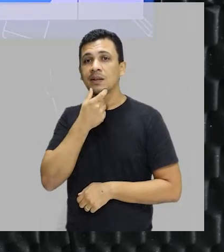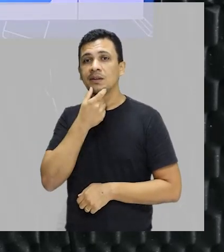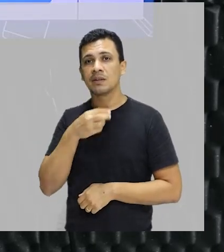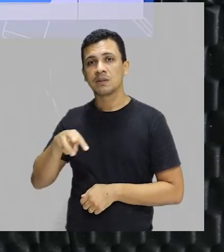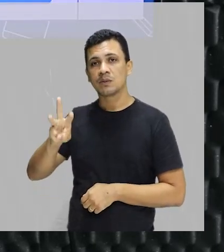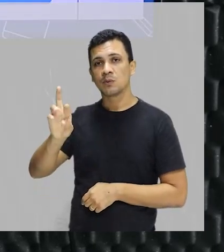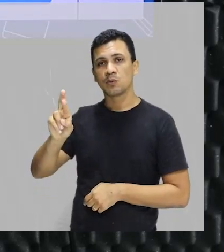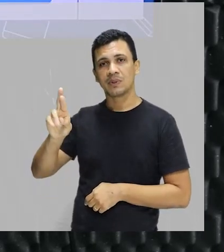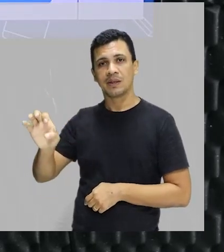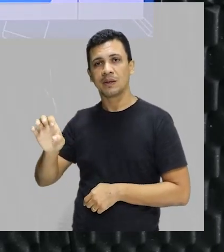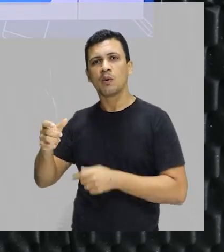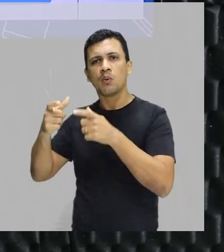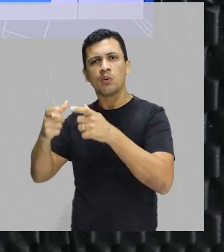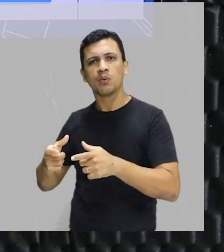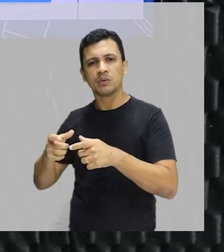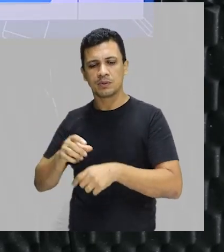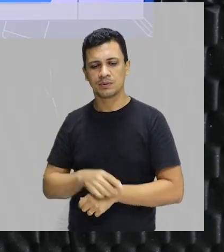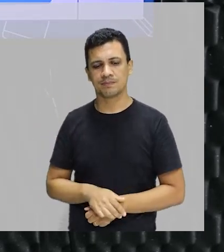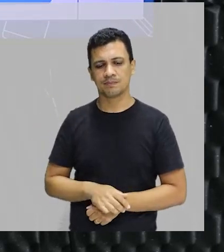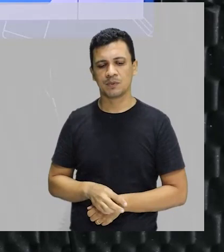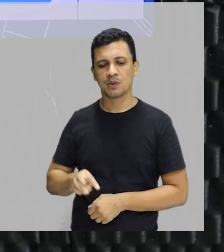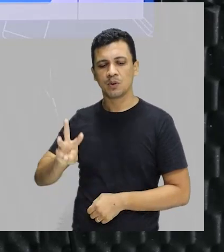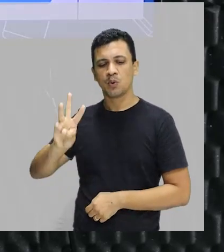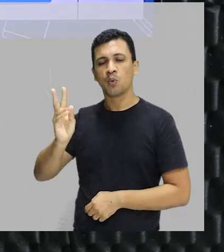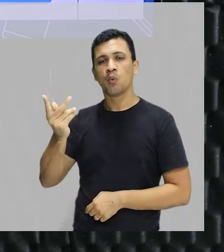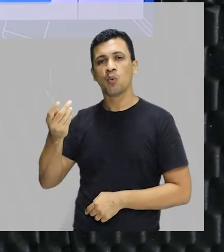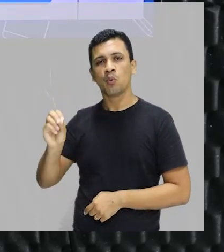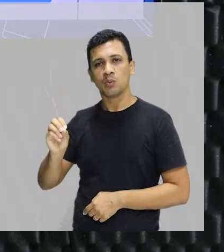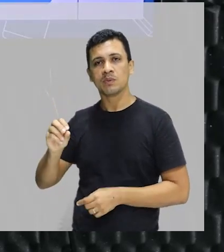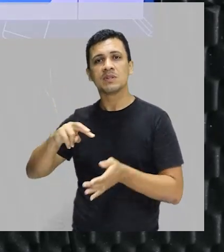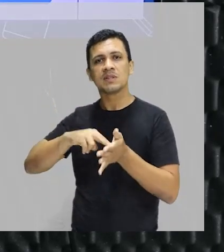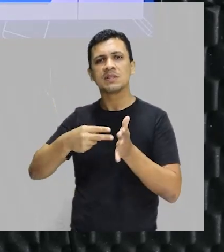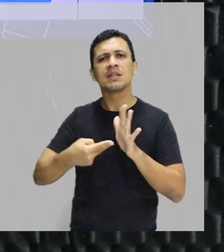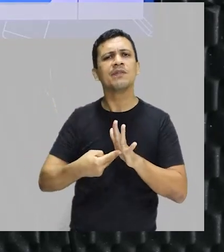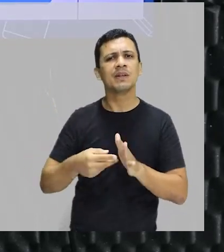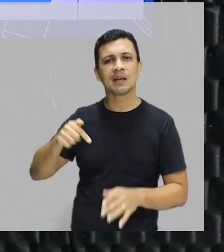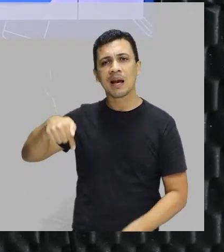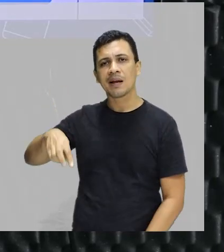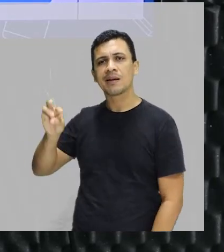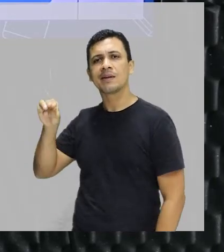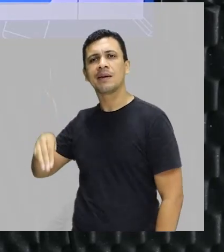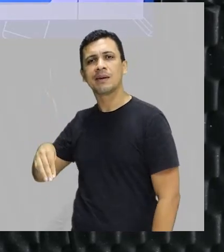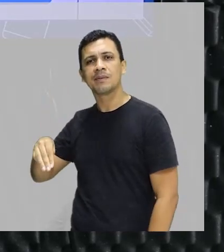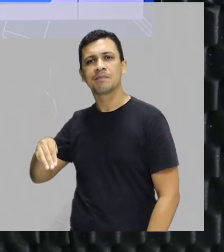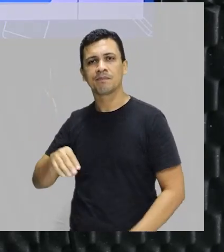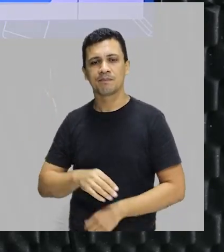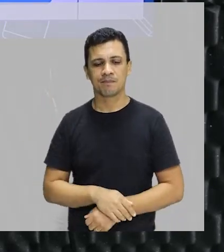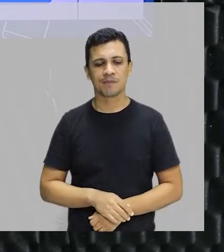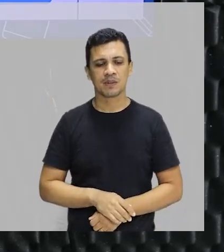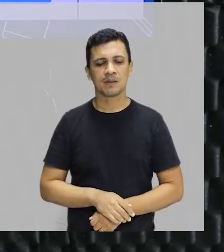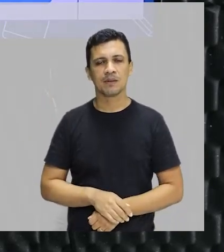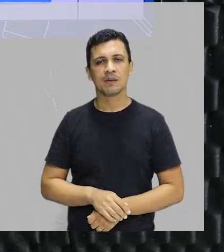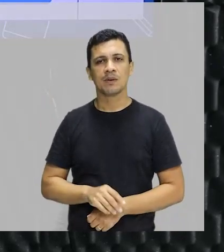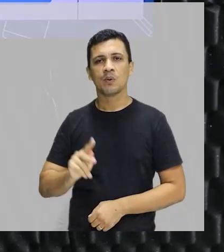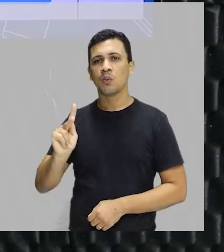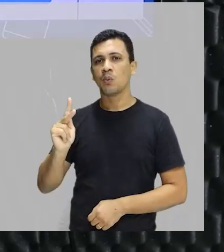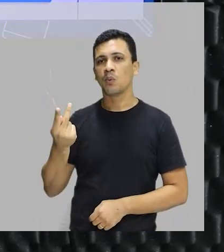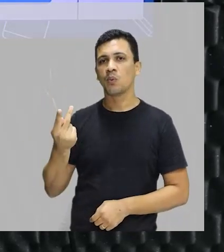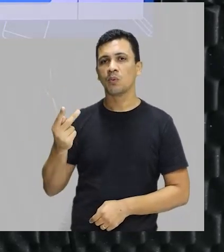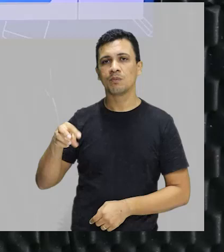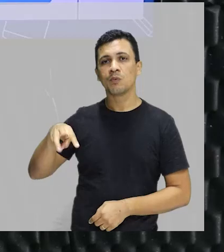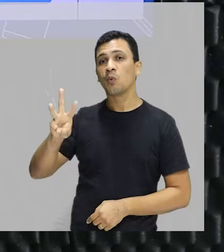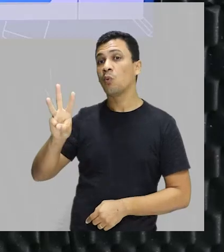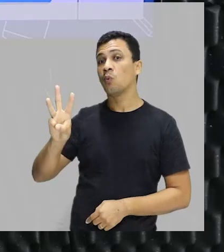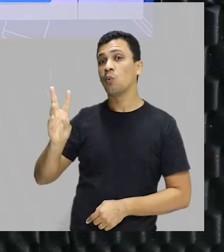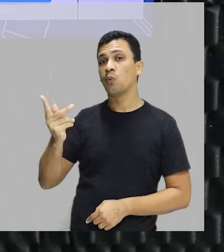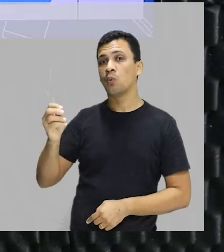onde, who, que significa quem. Se eu pergunto, what is your name? Qual é o seu